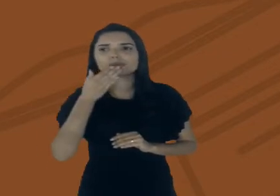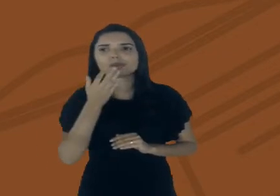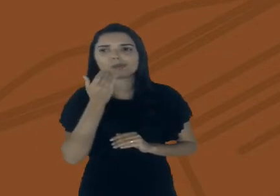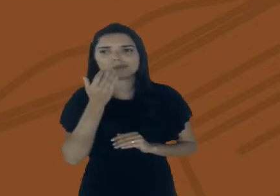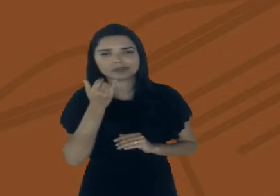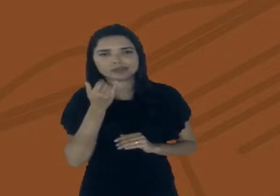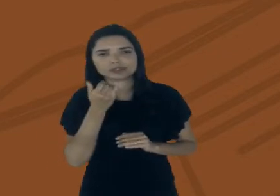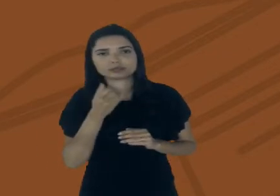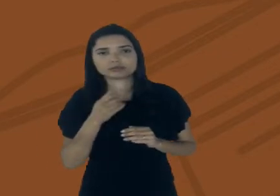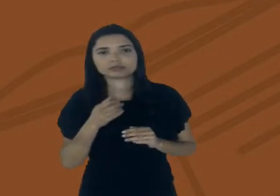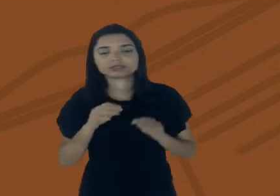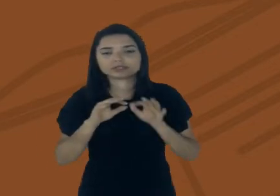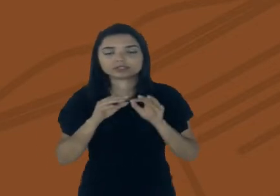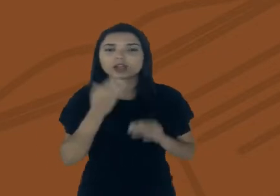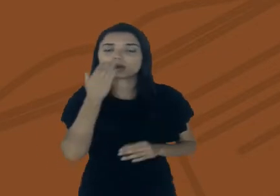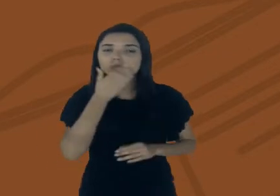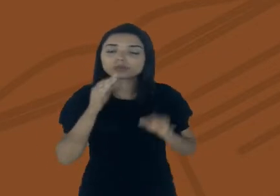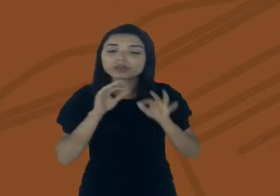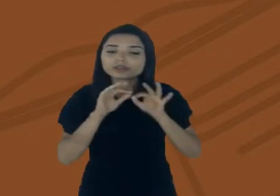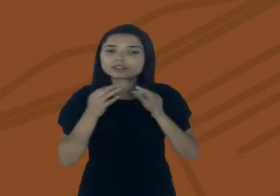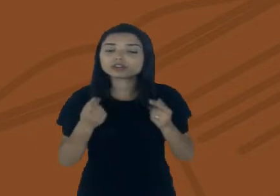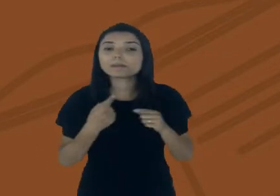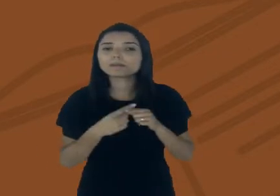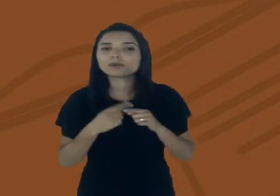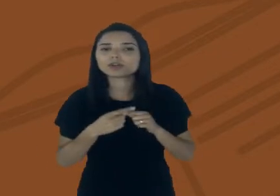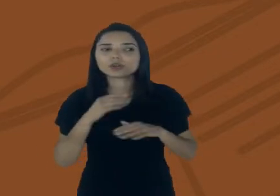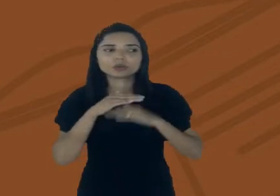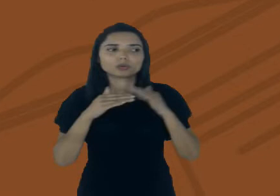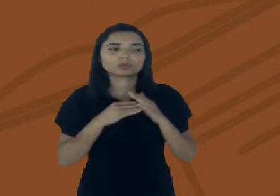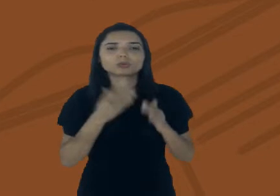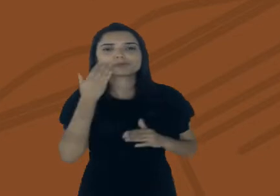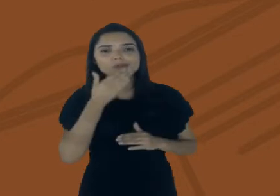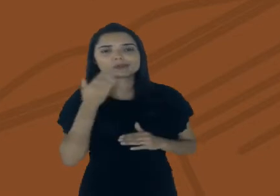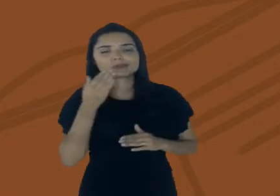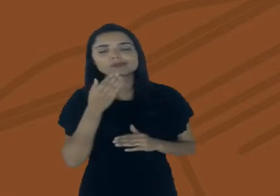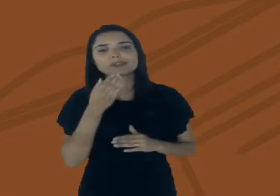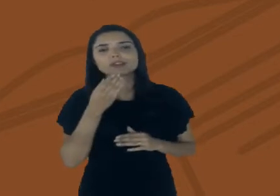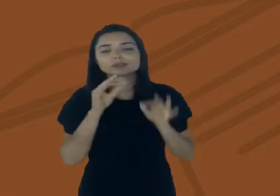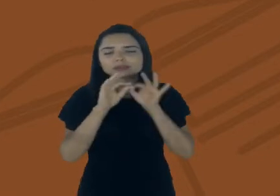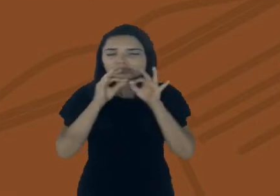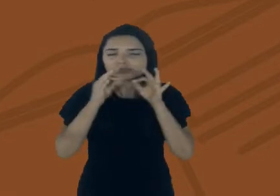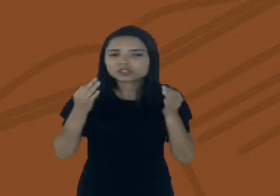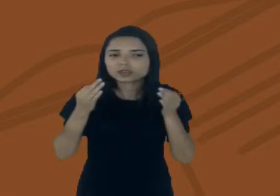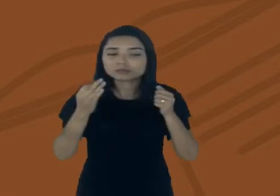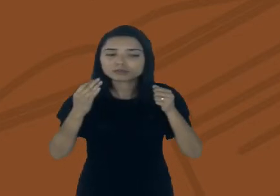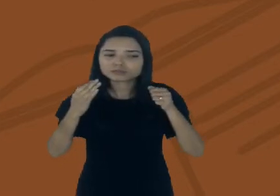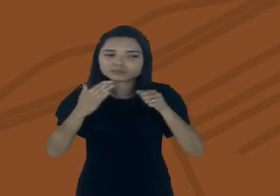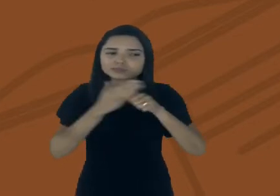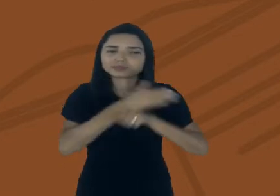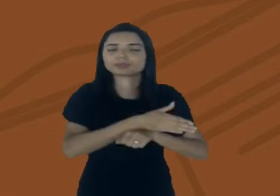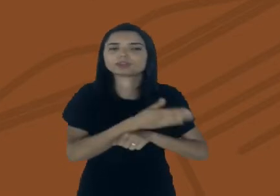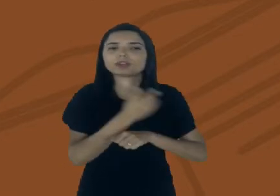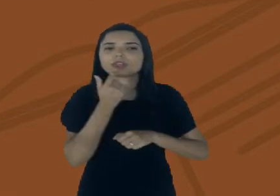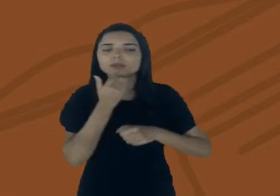Todo açúcar simples, a partir do momento que a gente consome, ele vai direto para a corrente sanguínea, certo? Então, aumenta os níveis